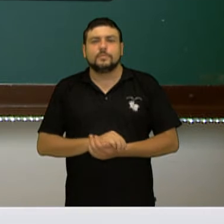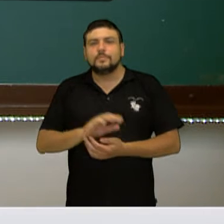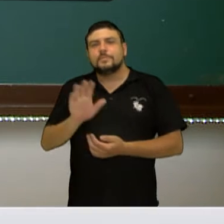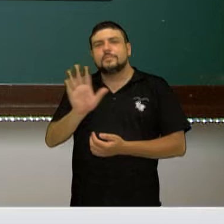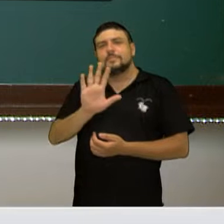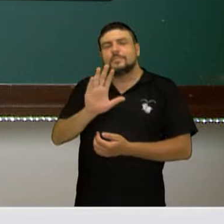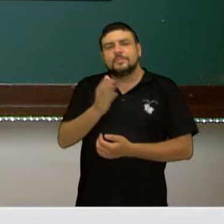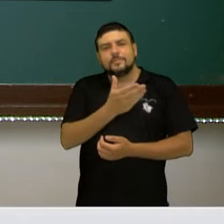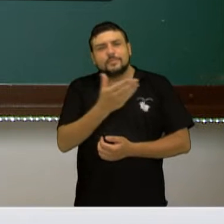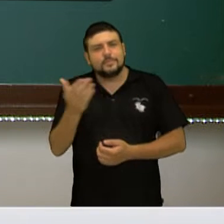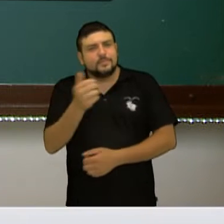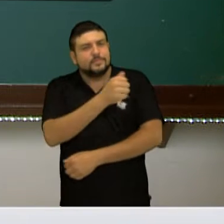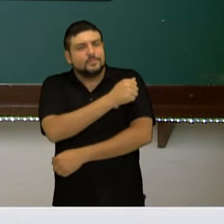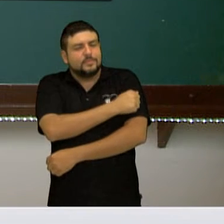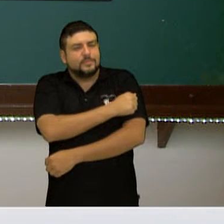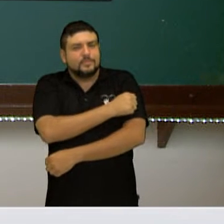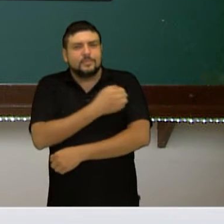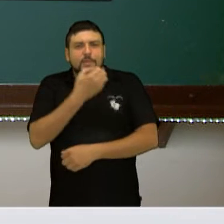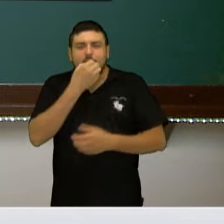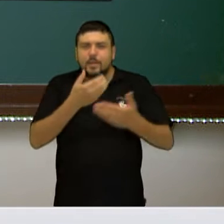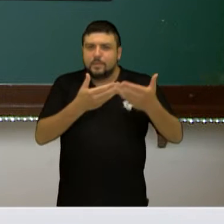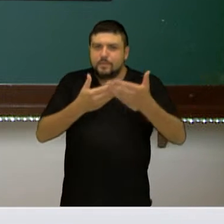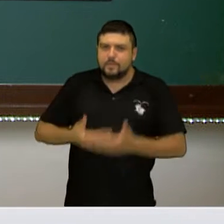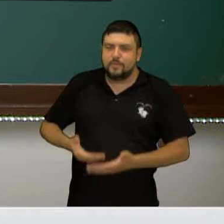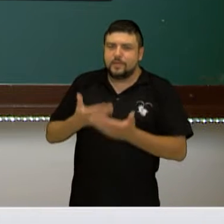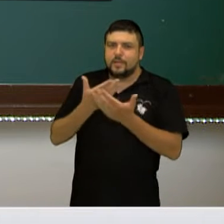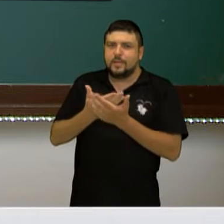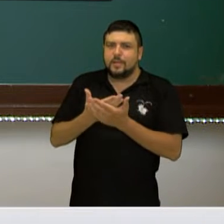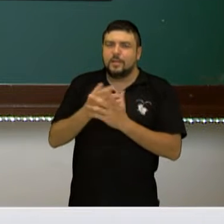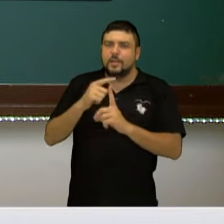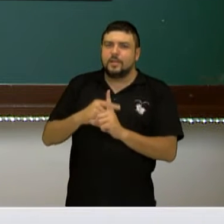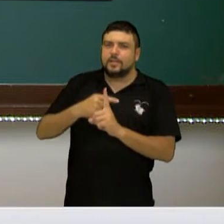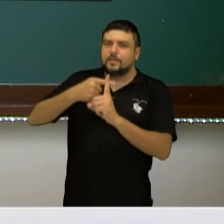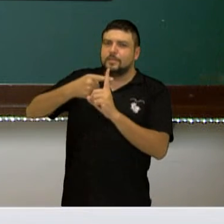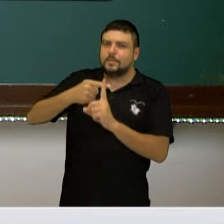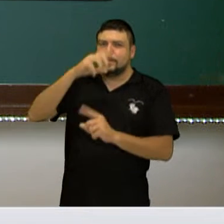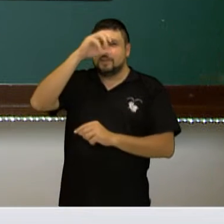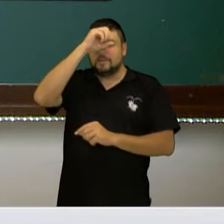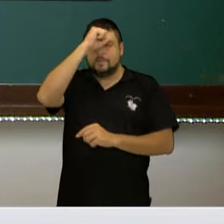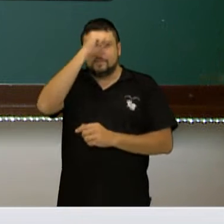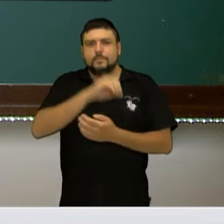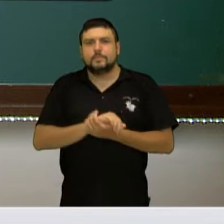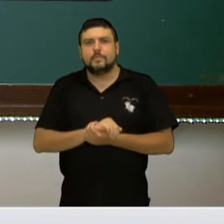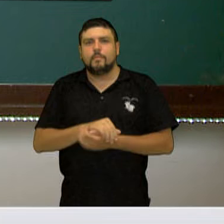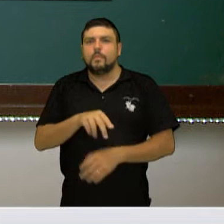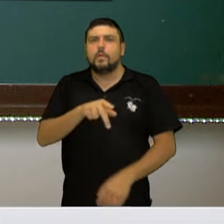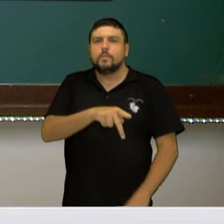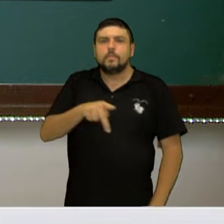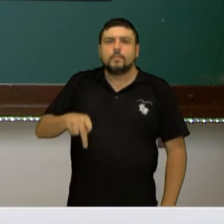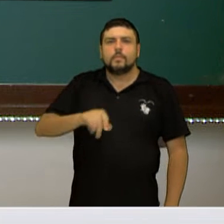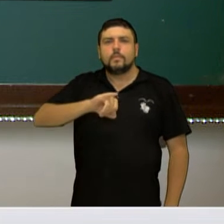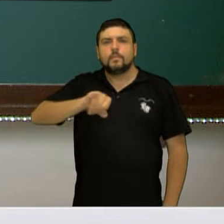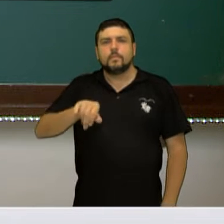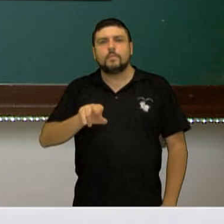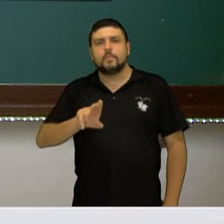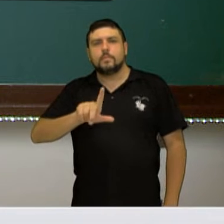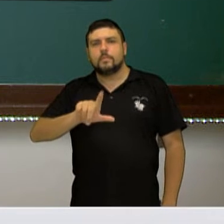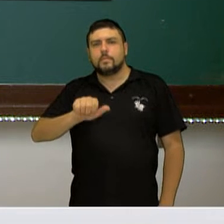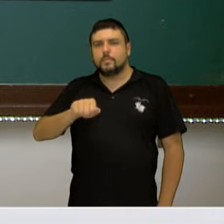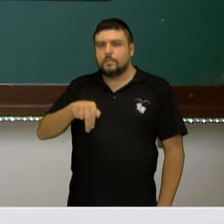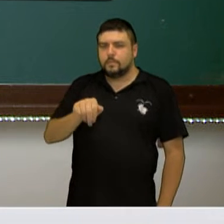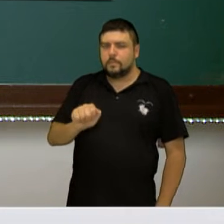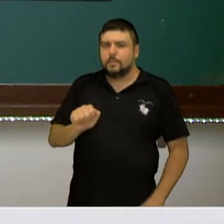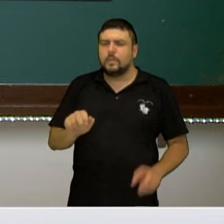Olá, queridos estudantes! Bem-vindo a mais uma aula do programa Mais Aprendizagem. Sou a professora Juliana e estou com você para trabalhar